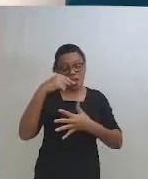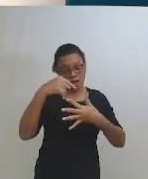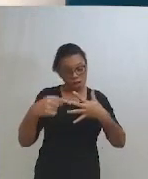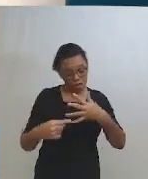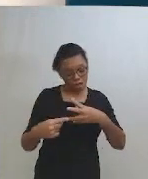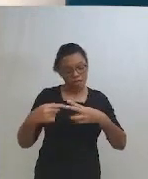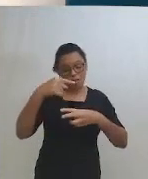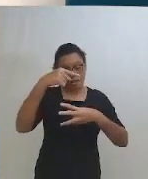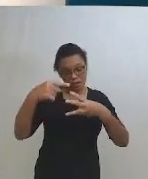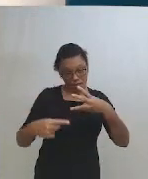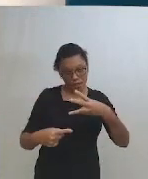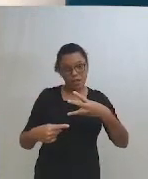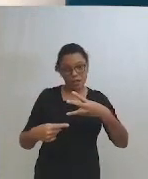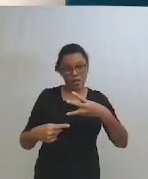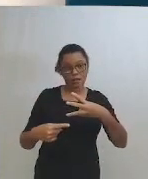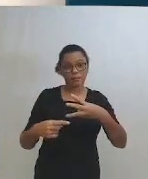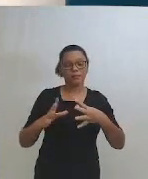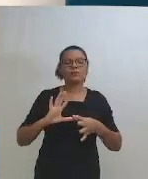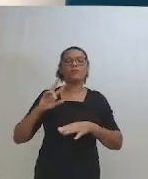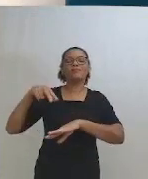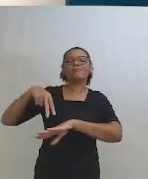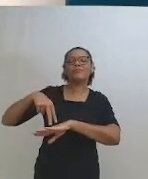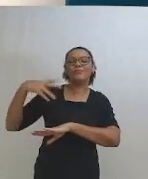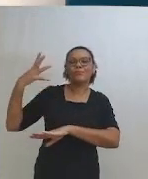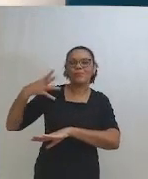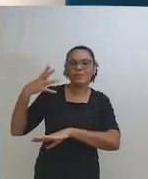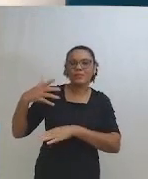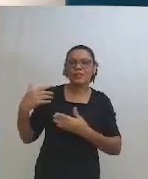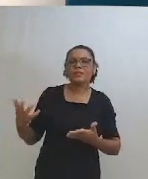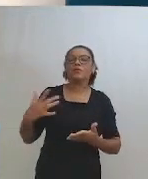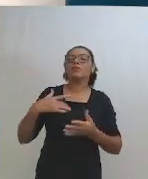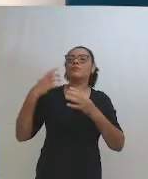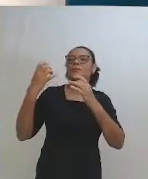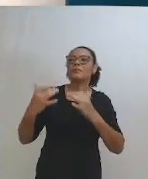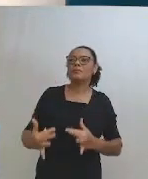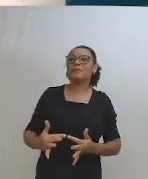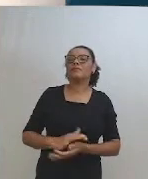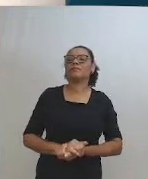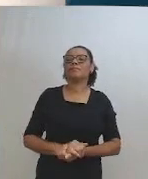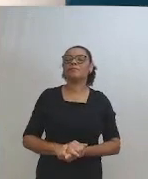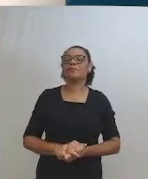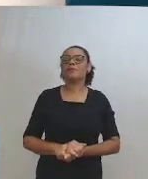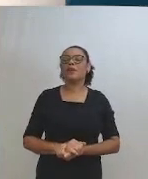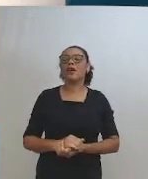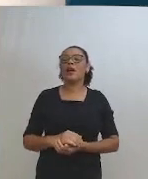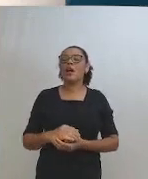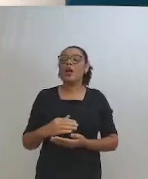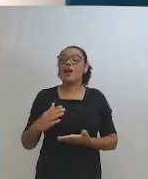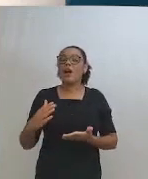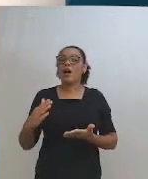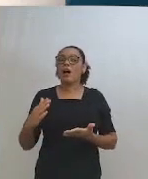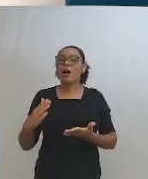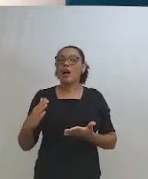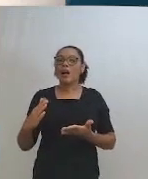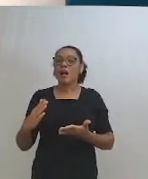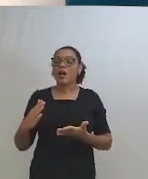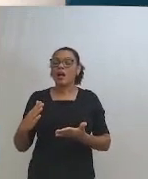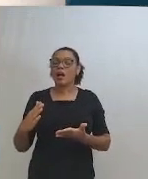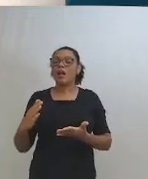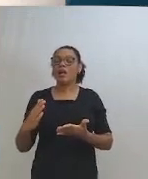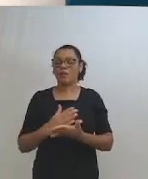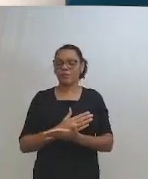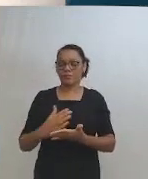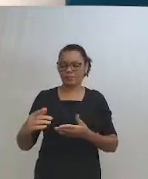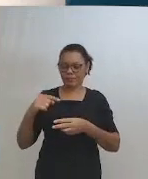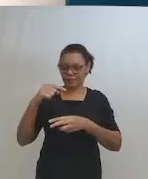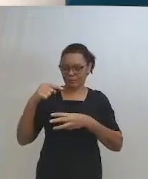desta sustentação, convém aqui fazer jus algumas questões pontuais no que tange à ordem cronológica